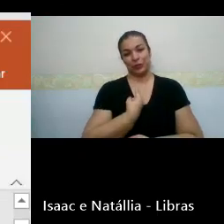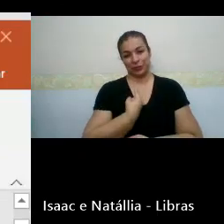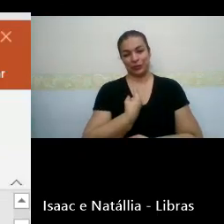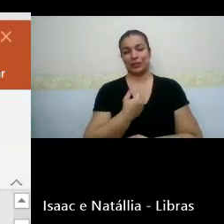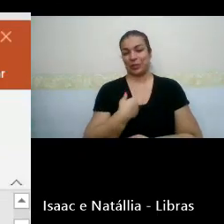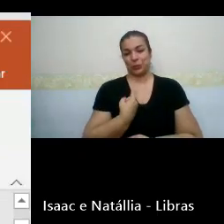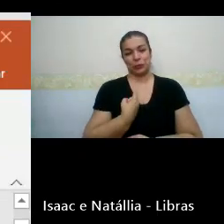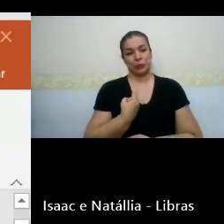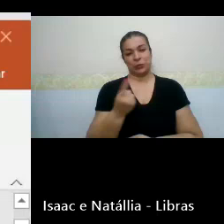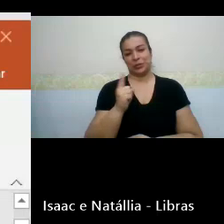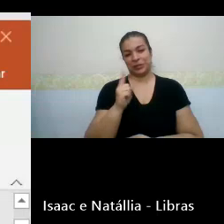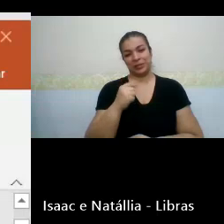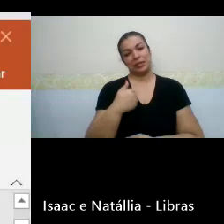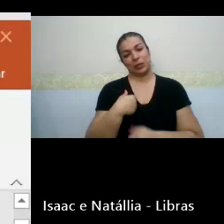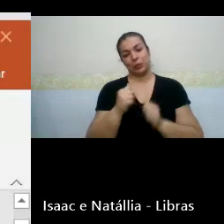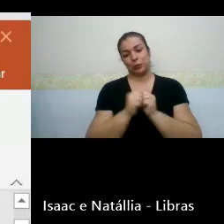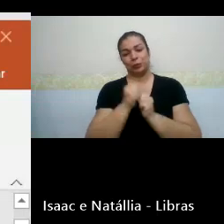aqui